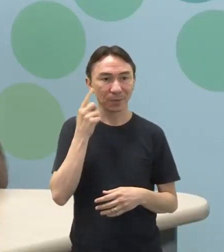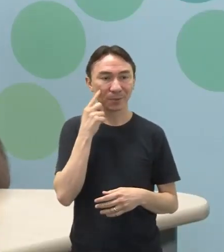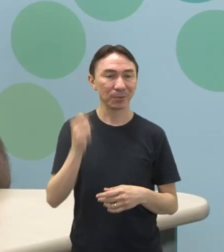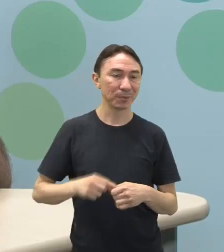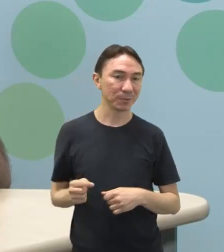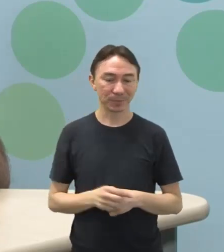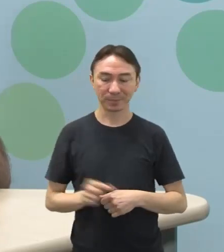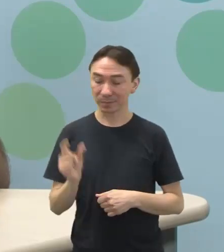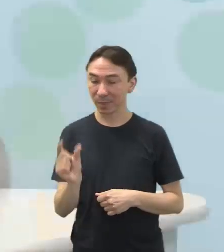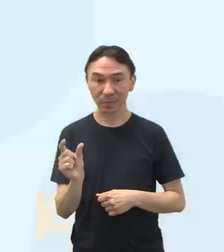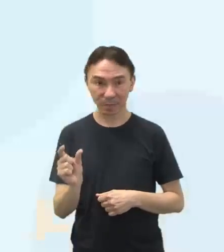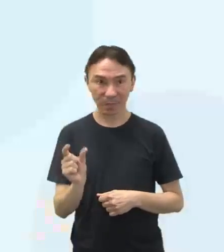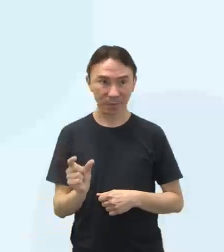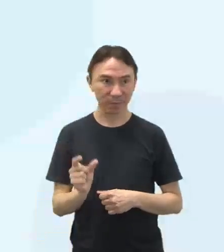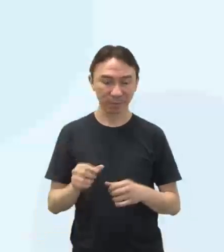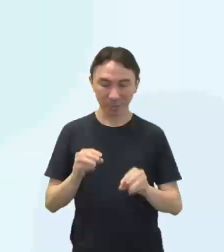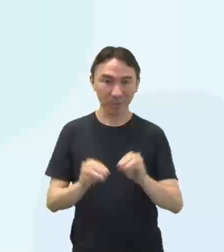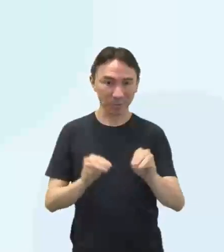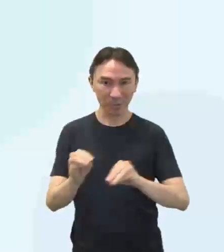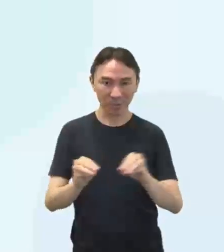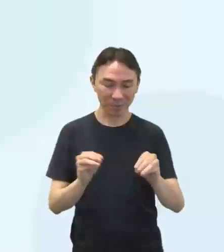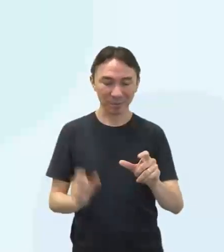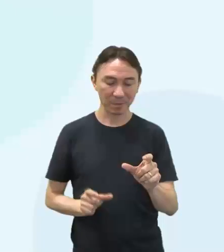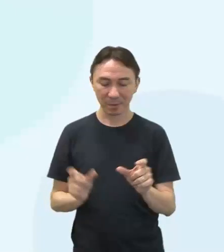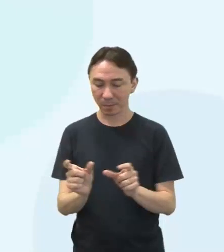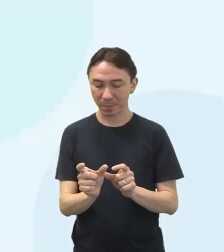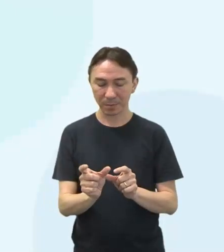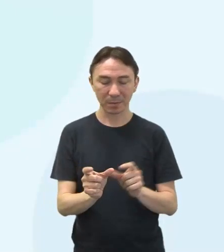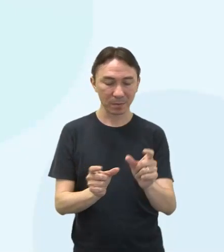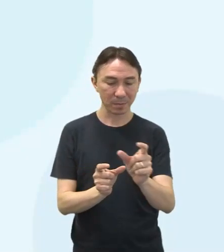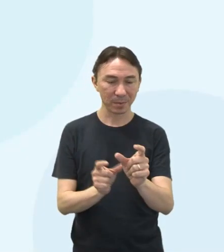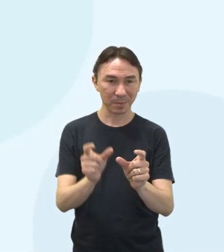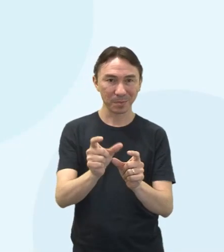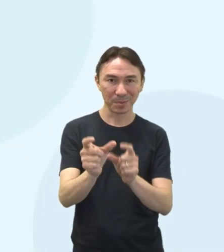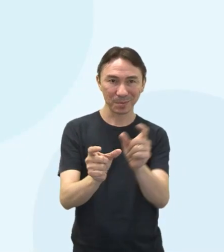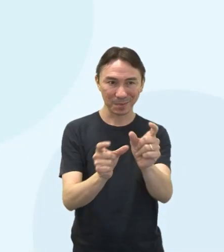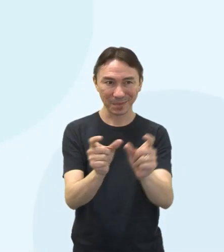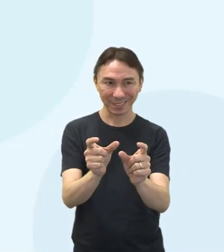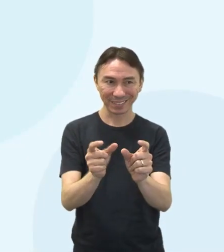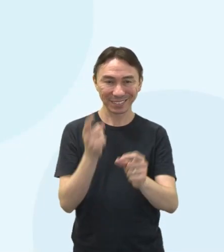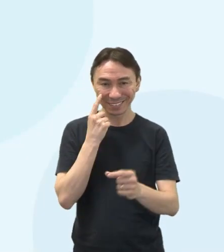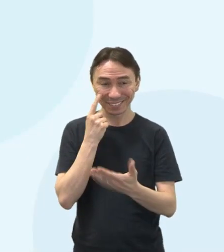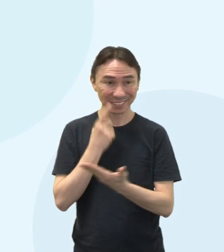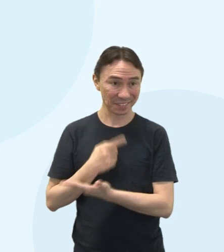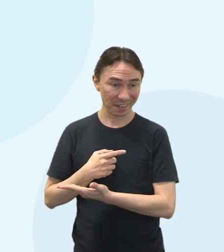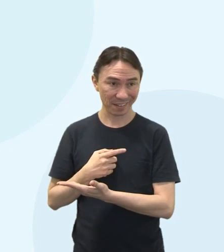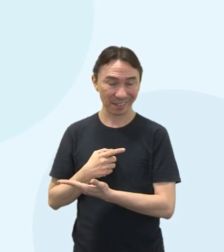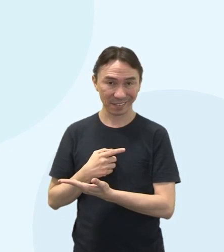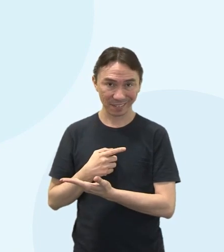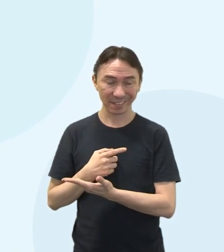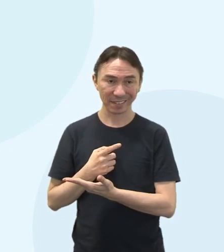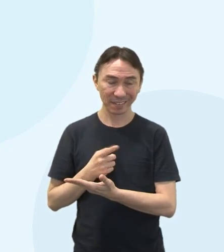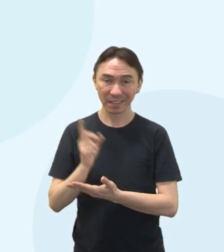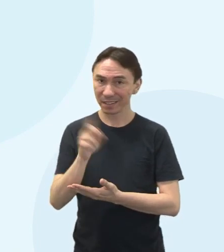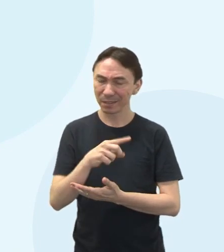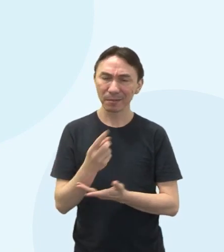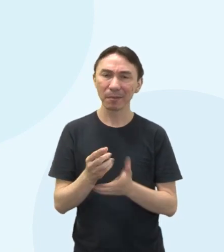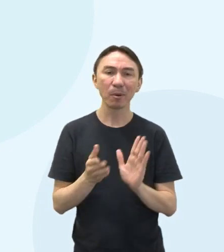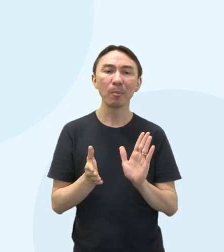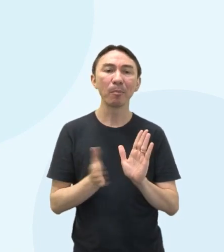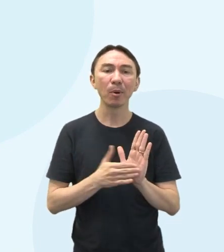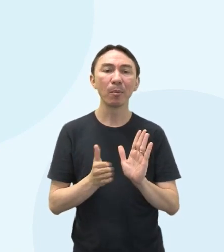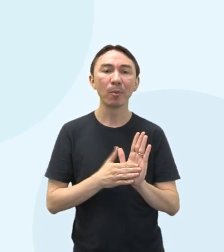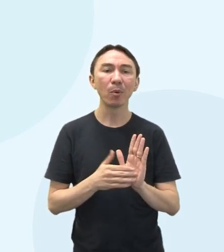O dominó dos das figuras geométricas né então a proposta desta unidade temática